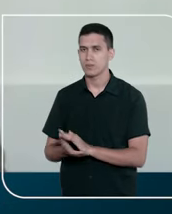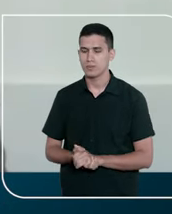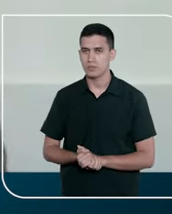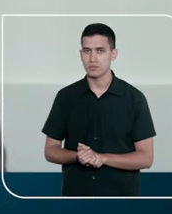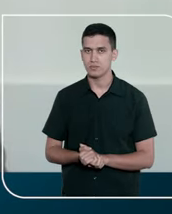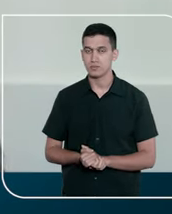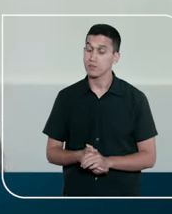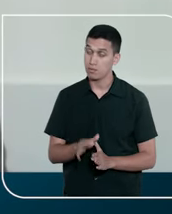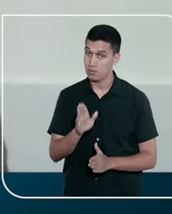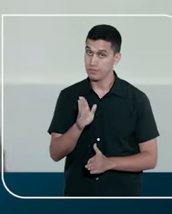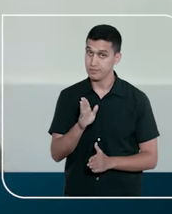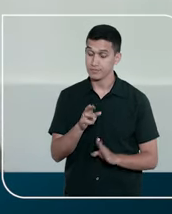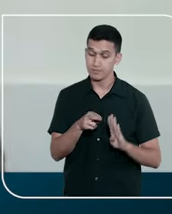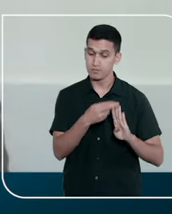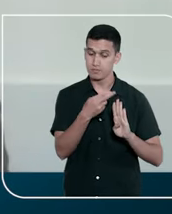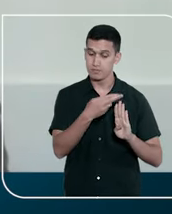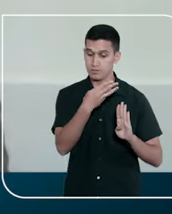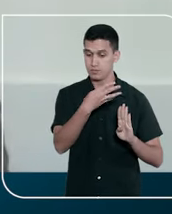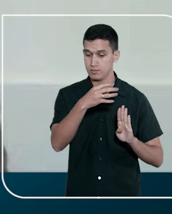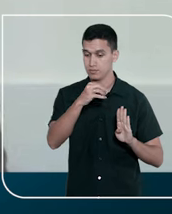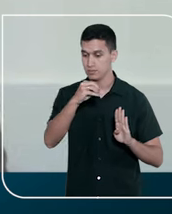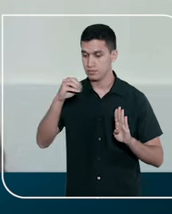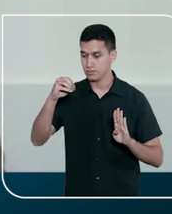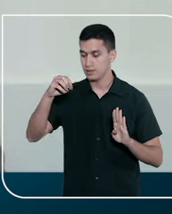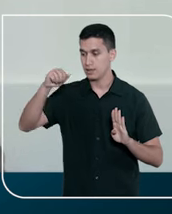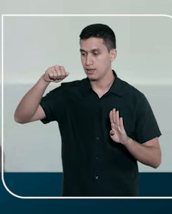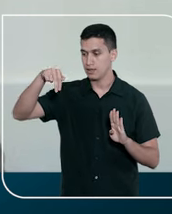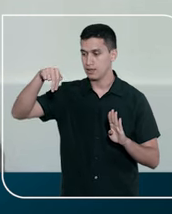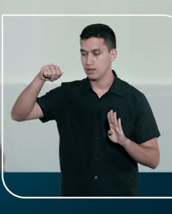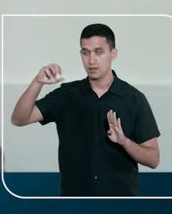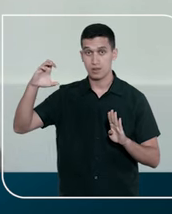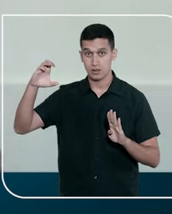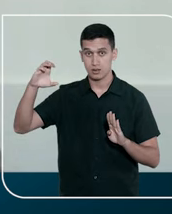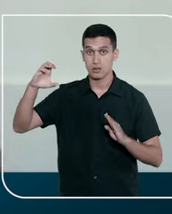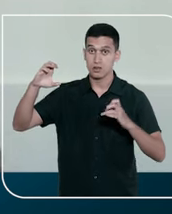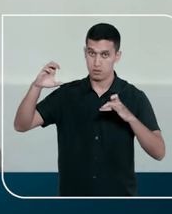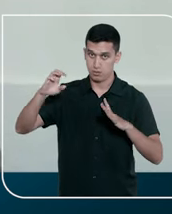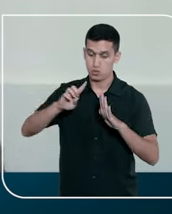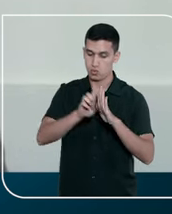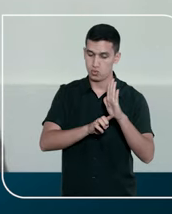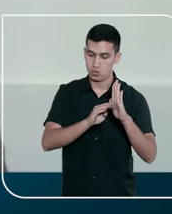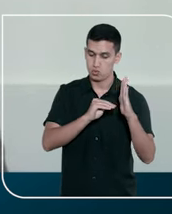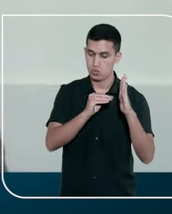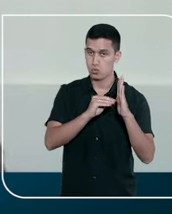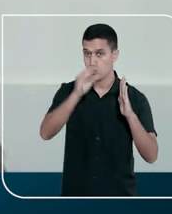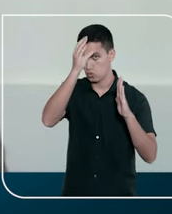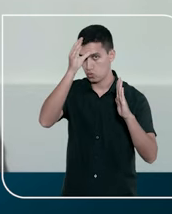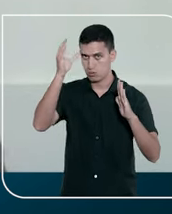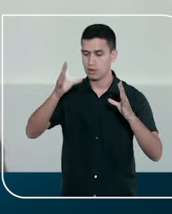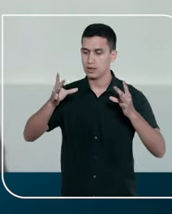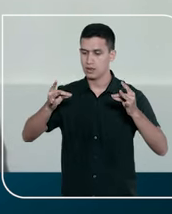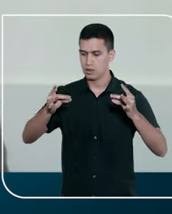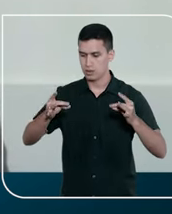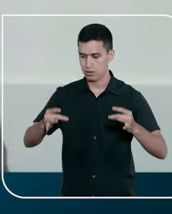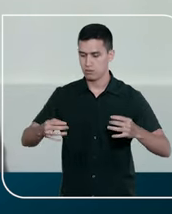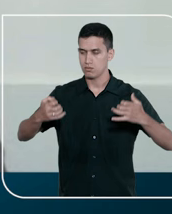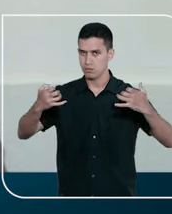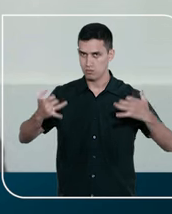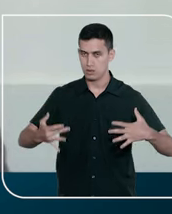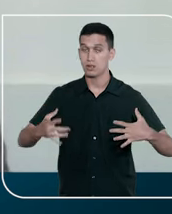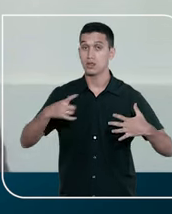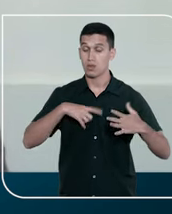Na verdade, a Resolução 400 da ANAC traz os direitos do consumidor muito bem determinados, é